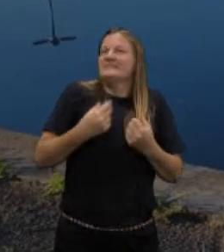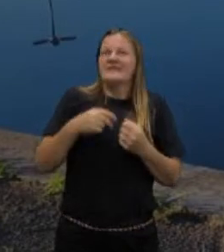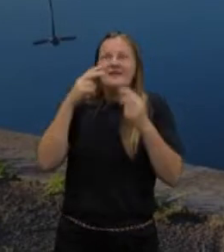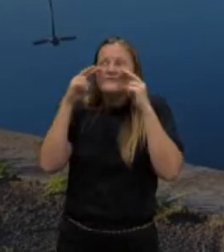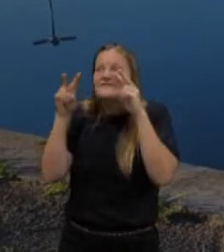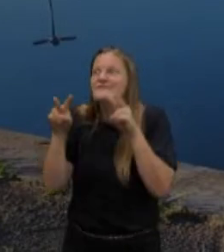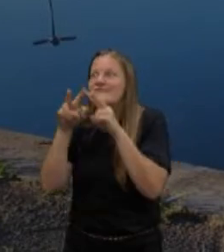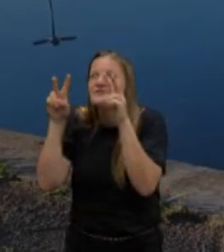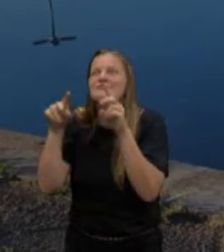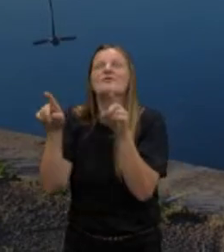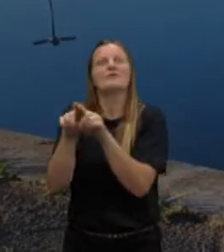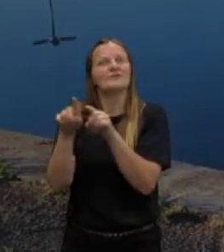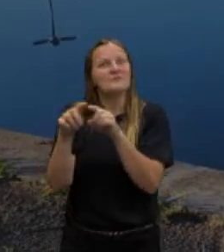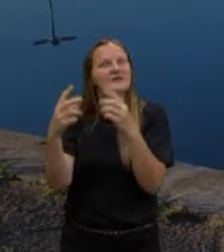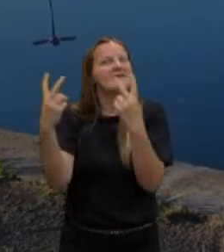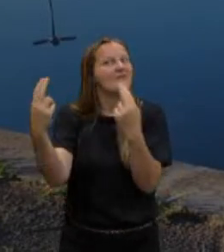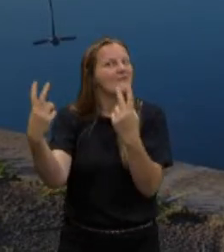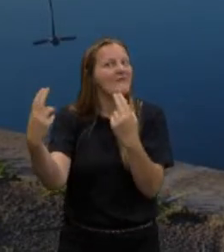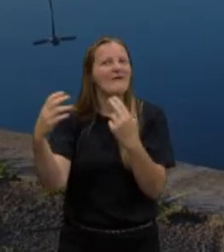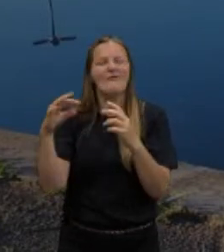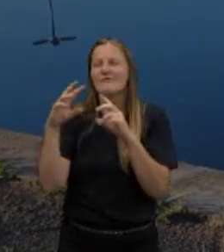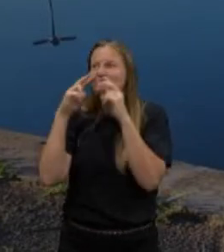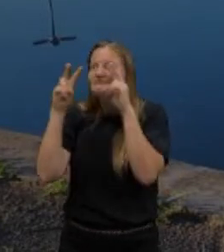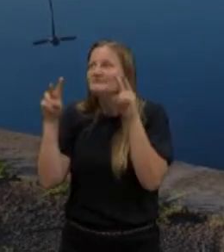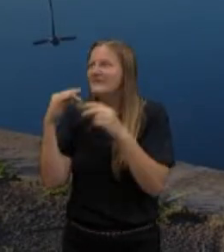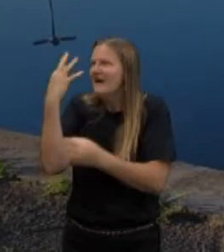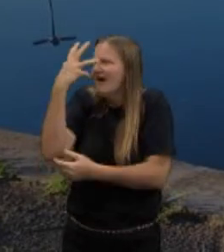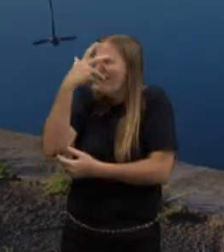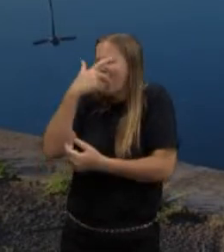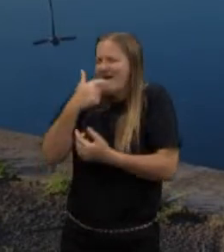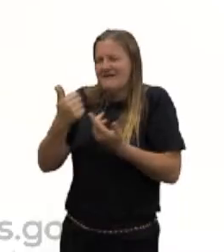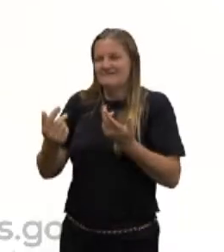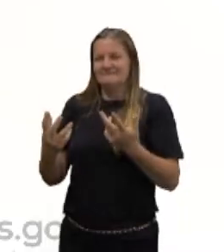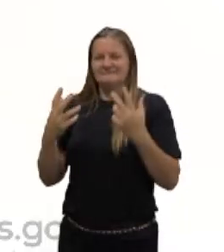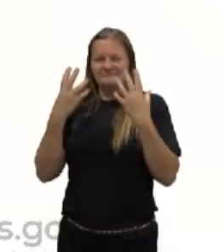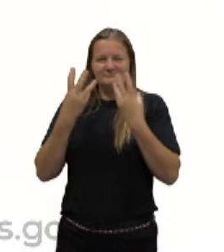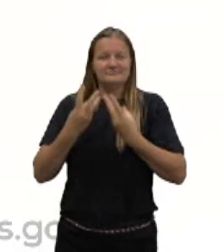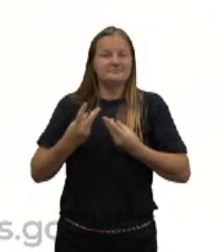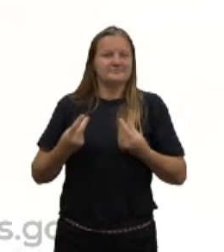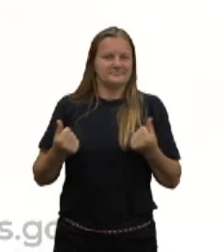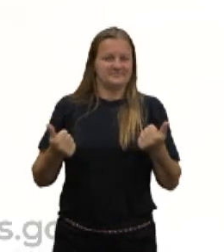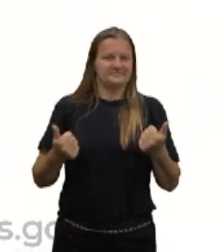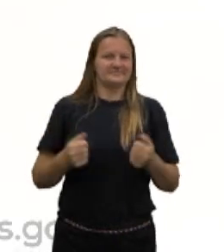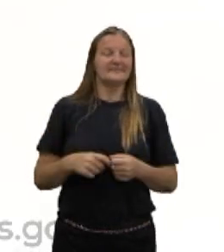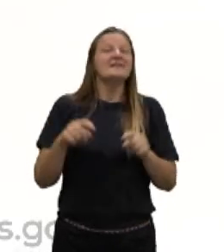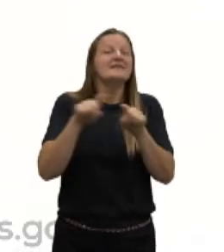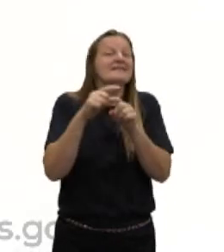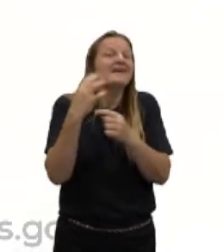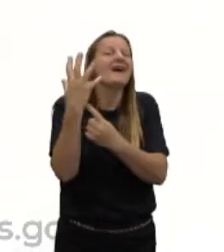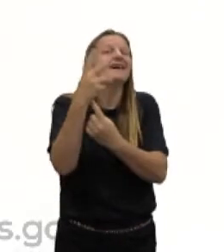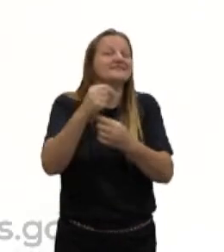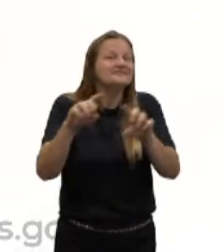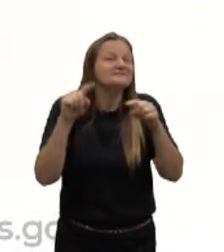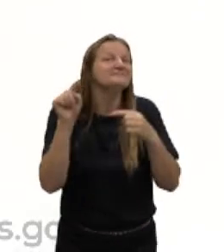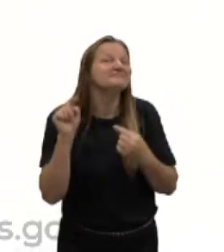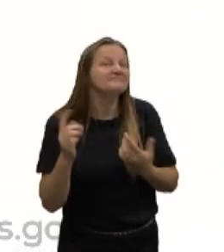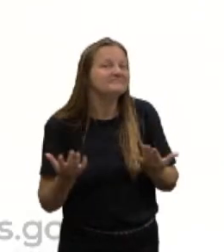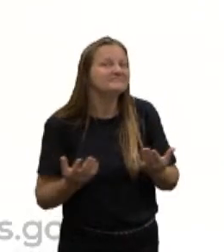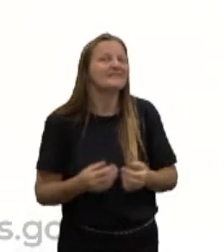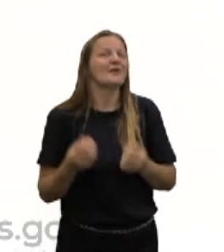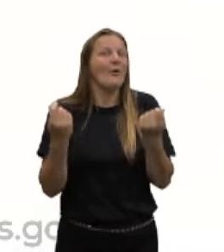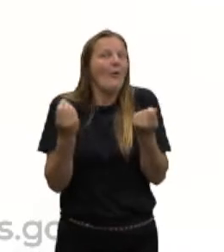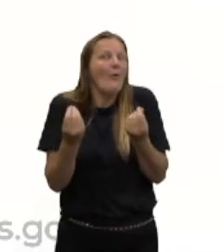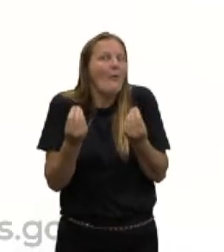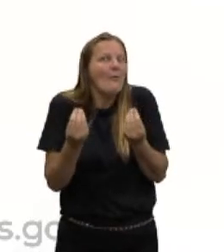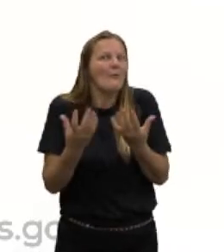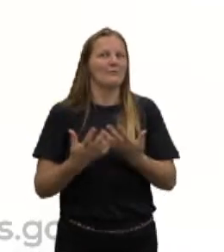simétrica acaba agradando os nossos olhos. É verdade. E na arte, Luciana? O que, que tu pode nos